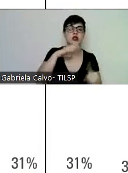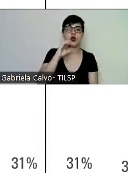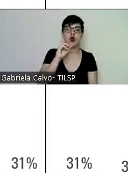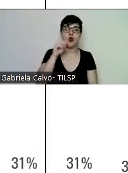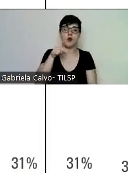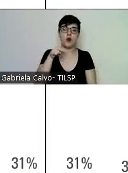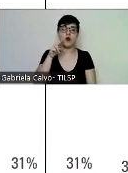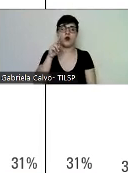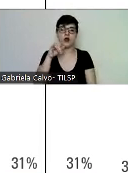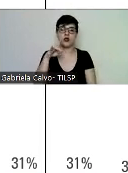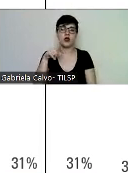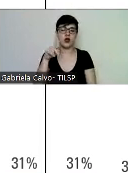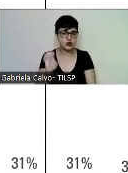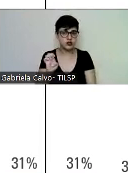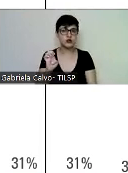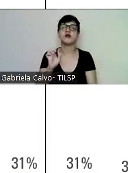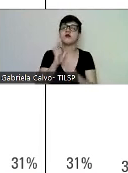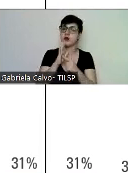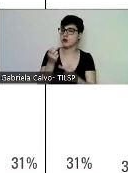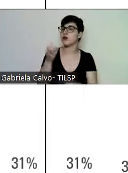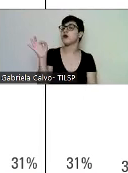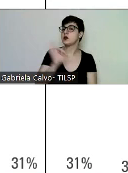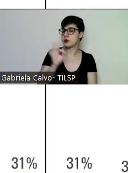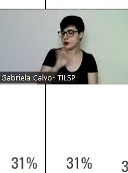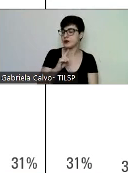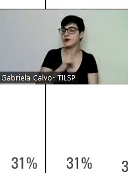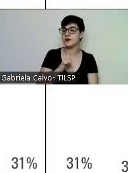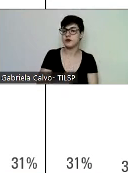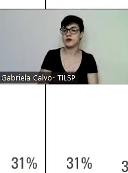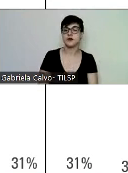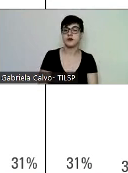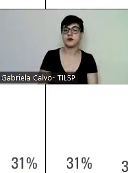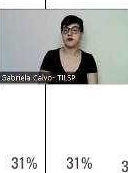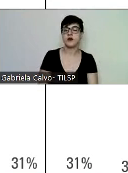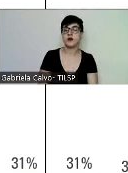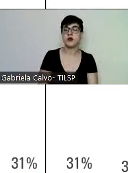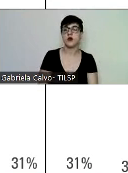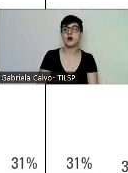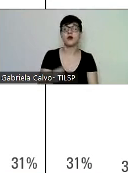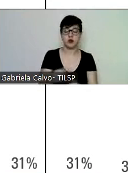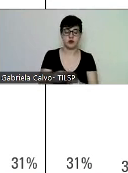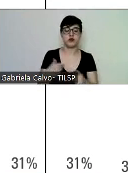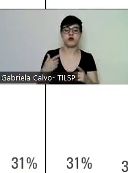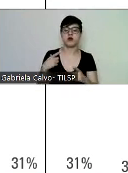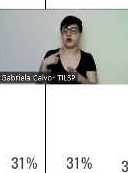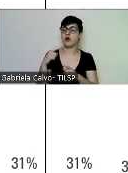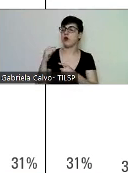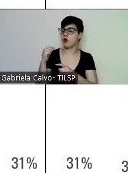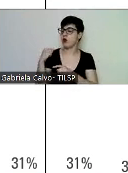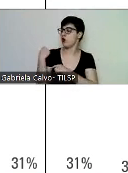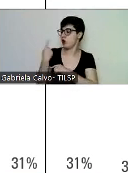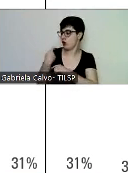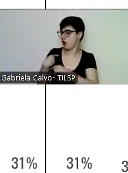3 com 91% de aderência né porque nós nós devolvemos esses termos interpretados por nós